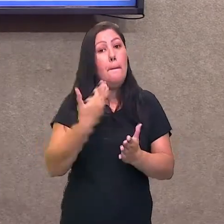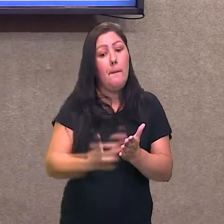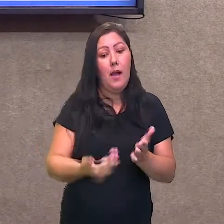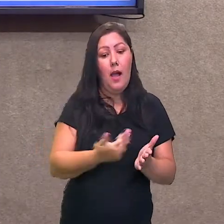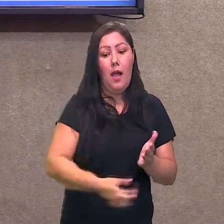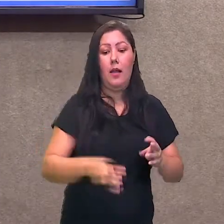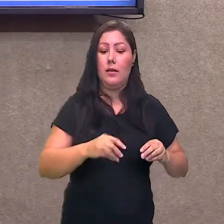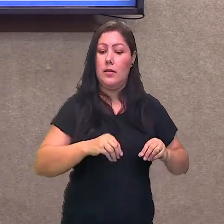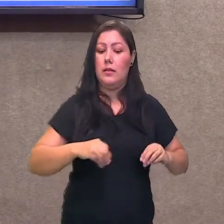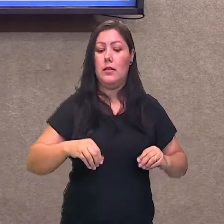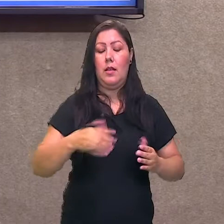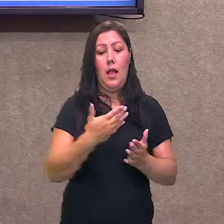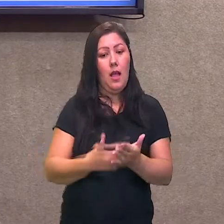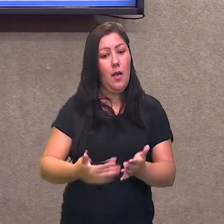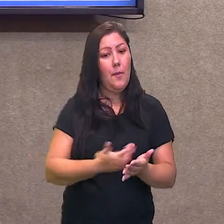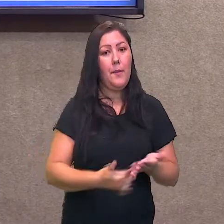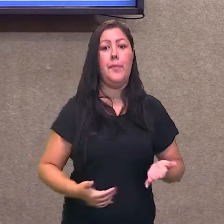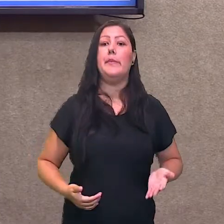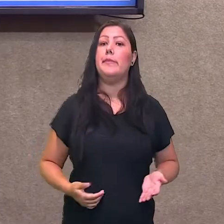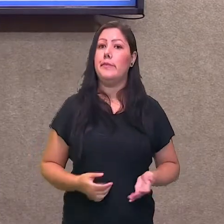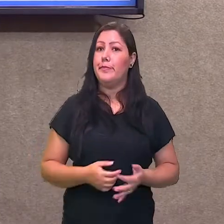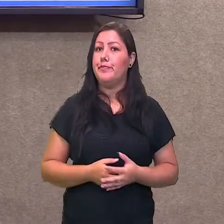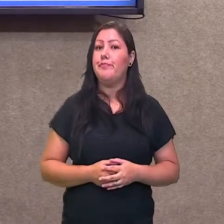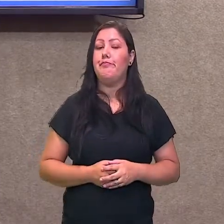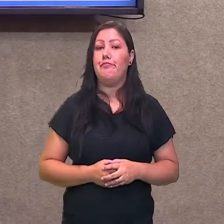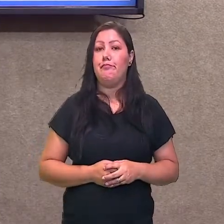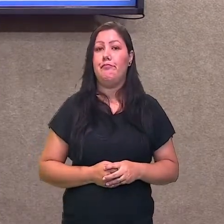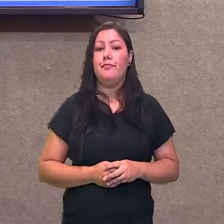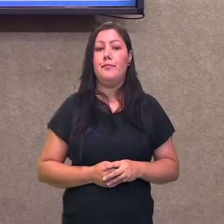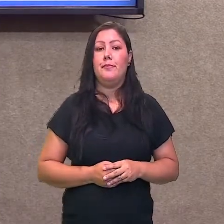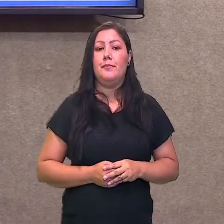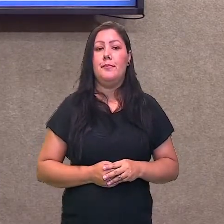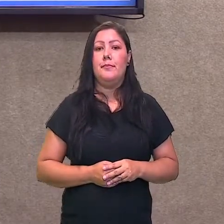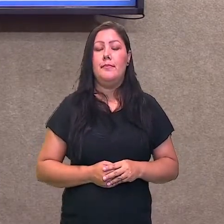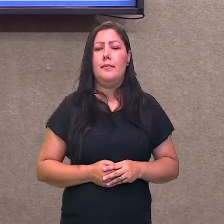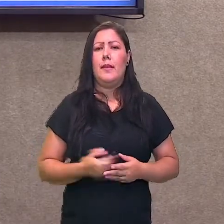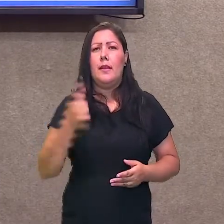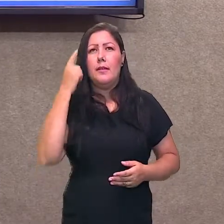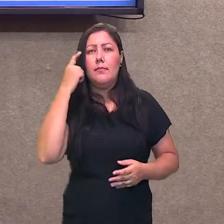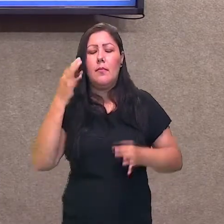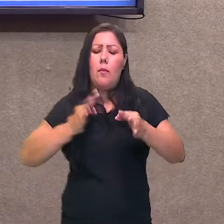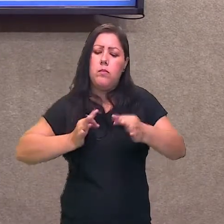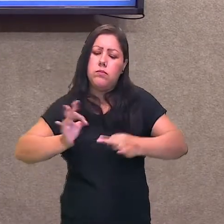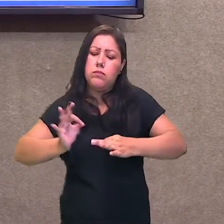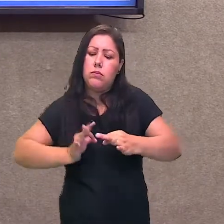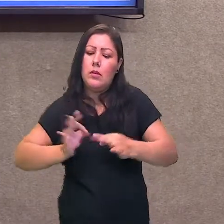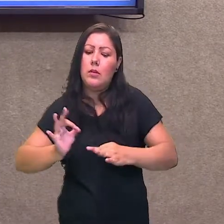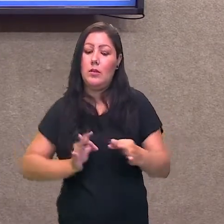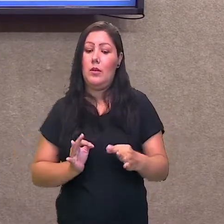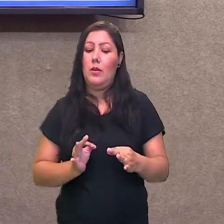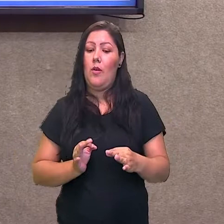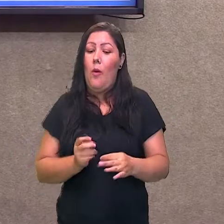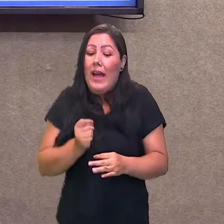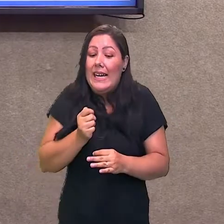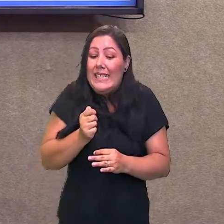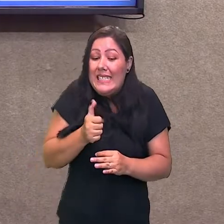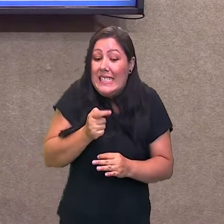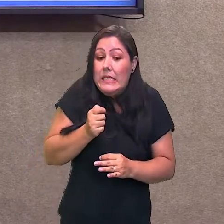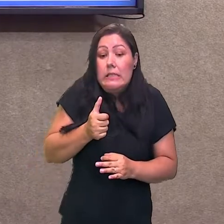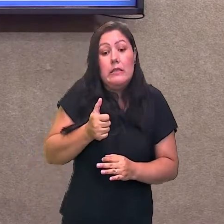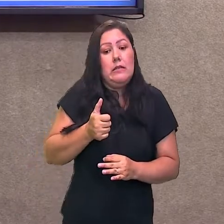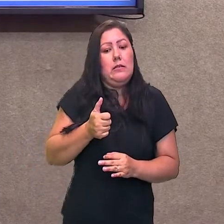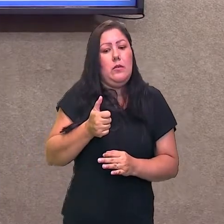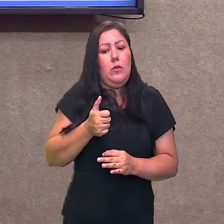aqui. E eles fizeram um planejamento e quase que não deu muito